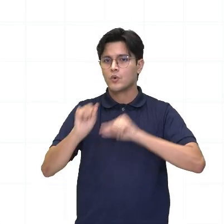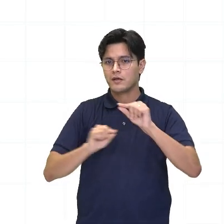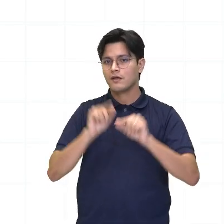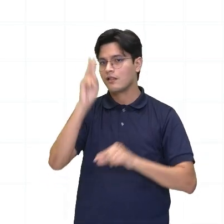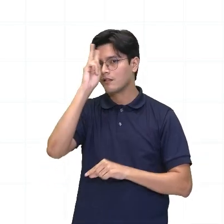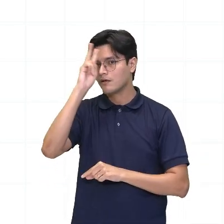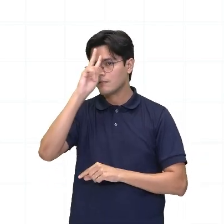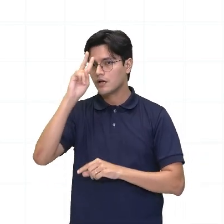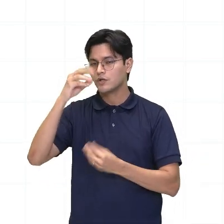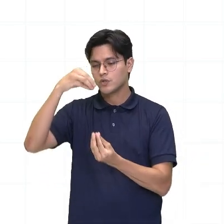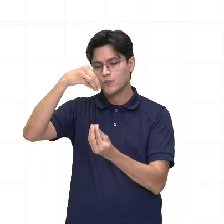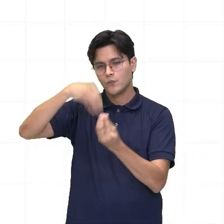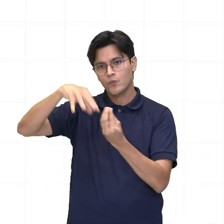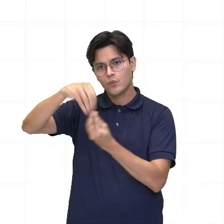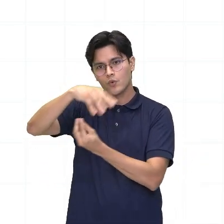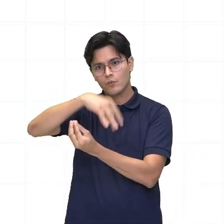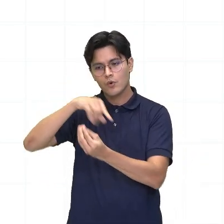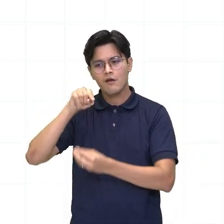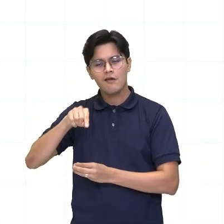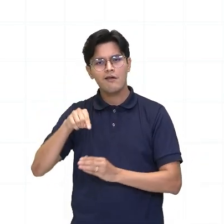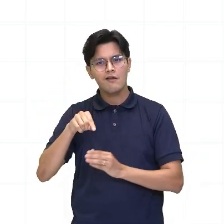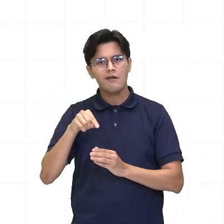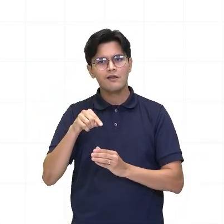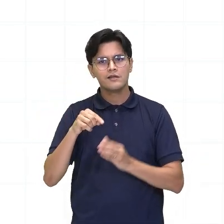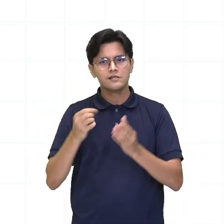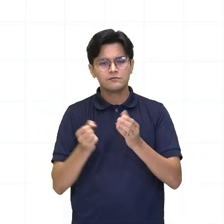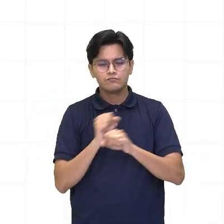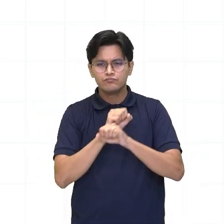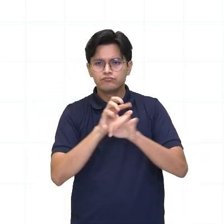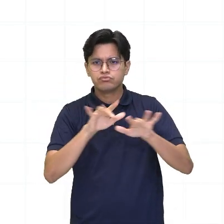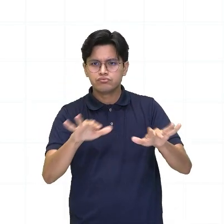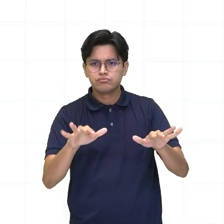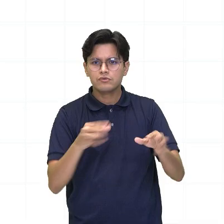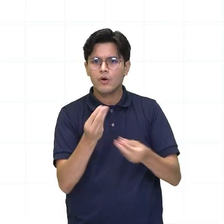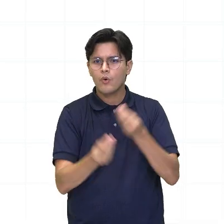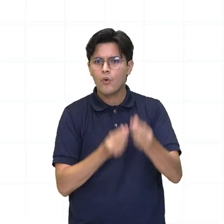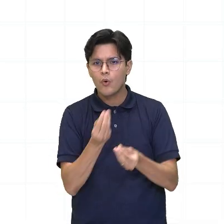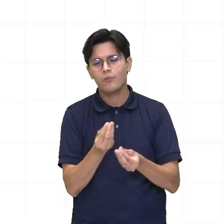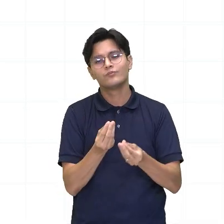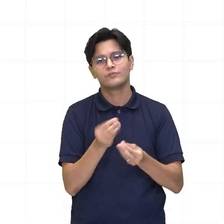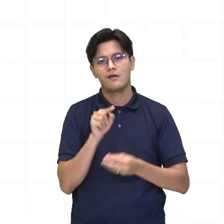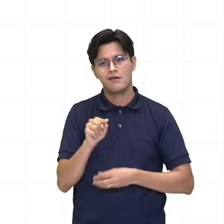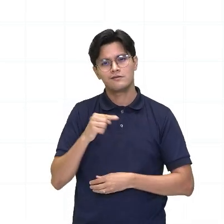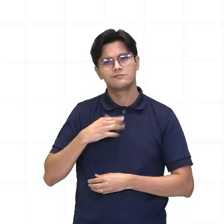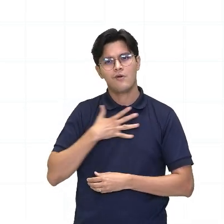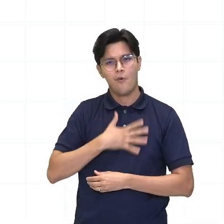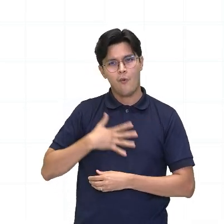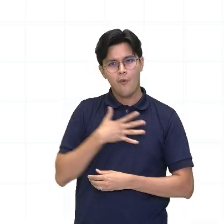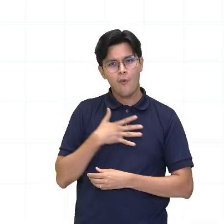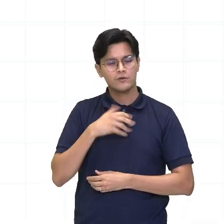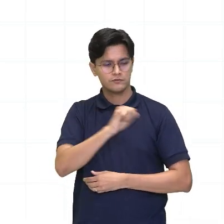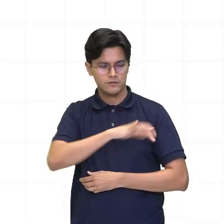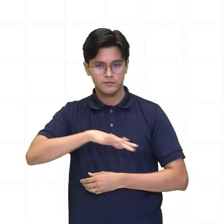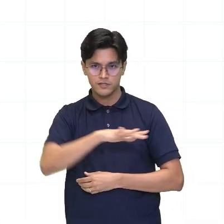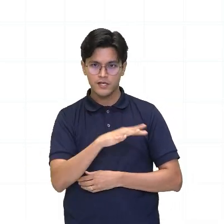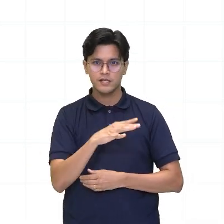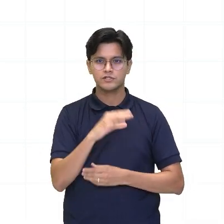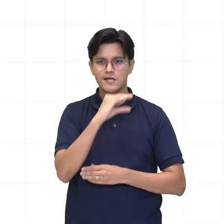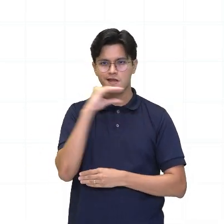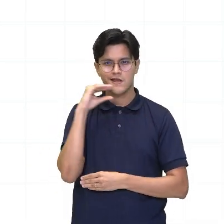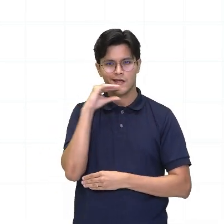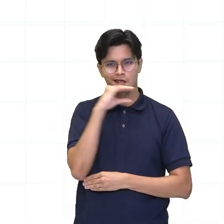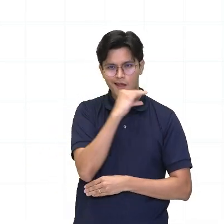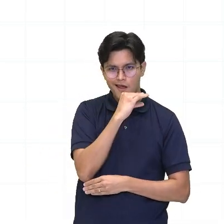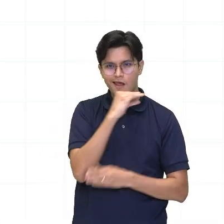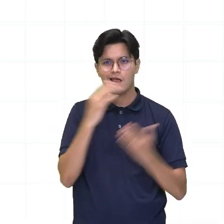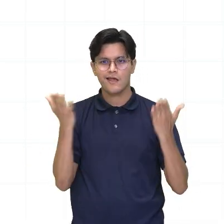Para eles se reproduzirem, se estabelecerem, eles adoram um ambiente quente e úmido. E os nossos pés, né,